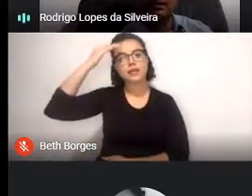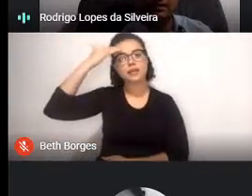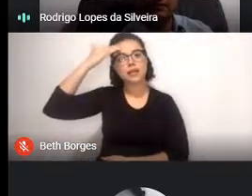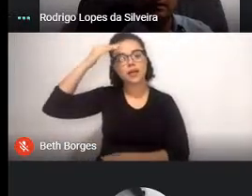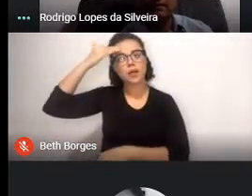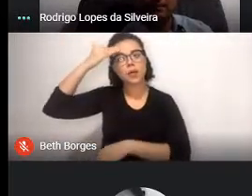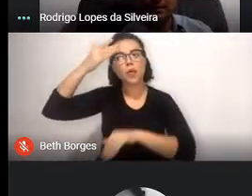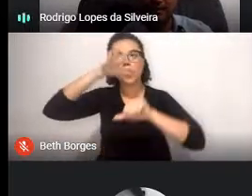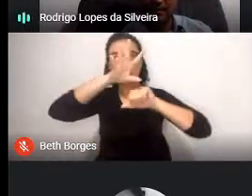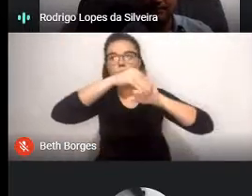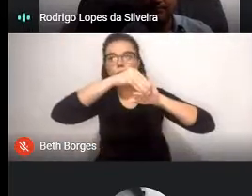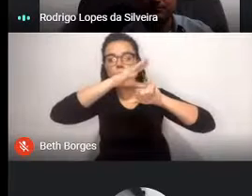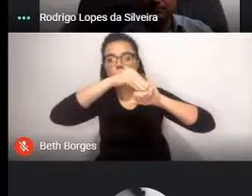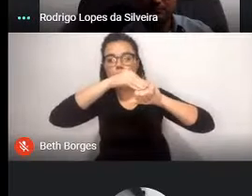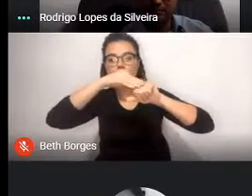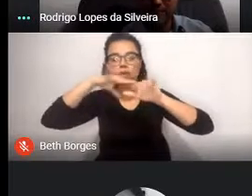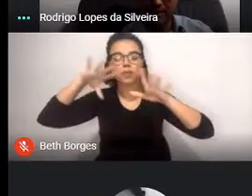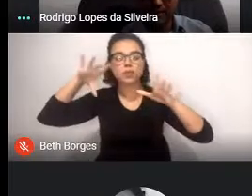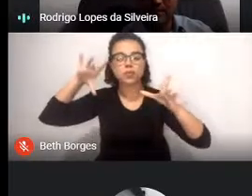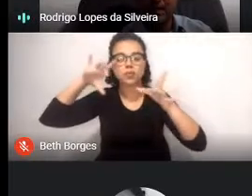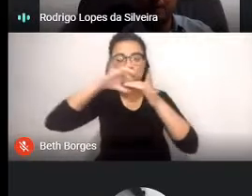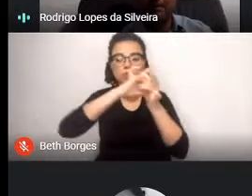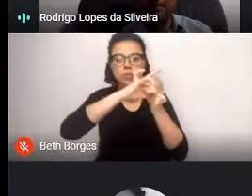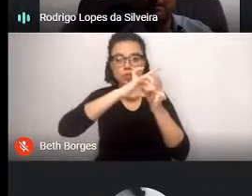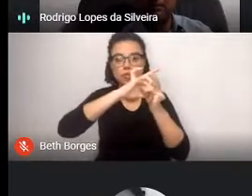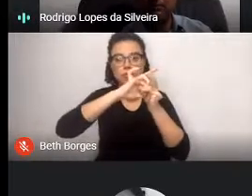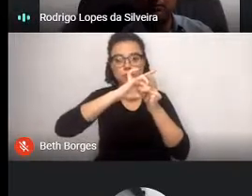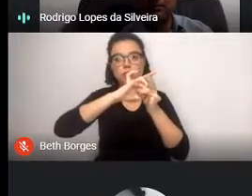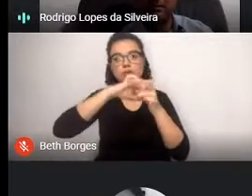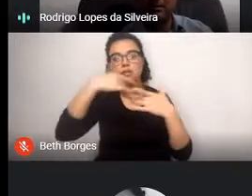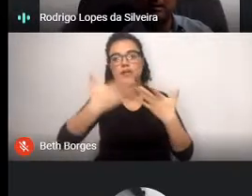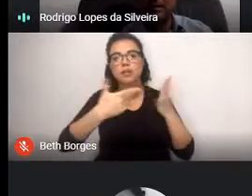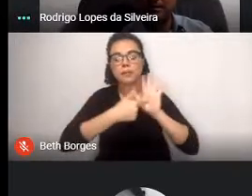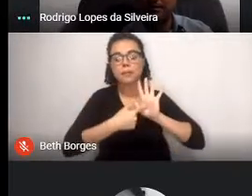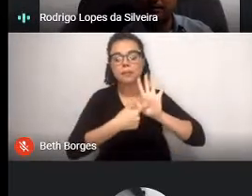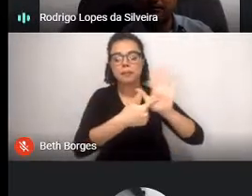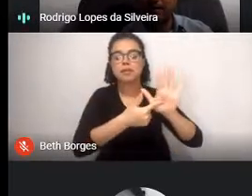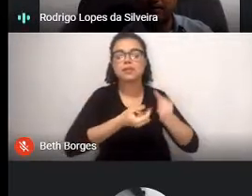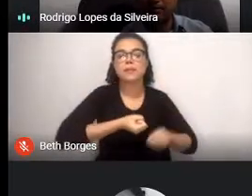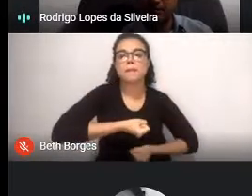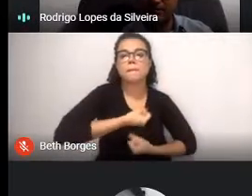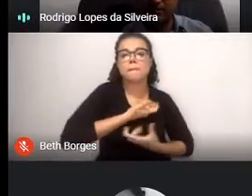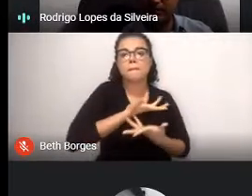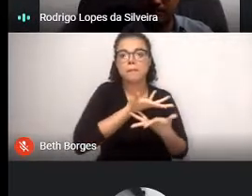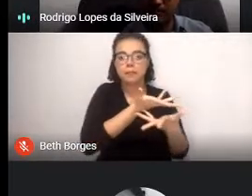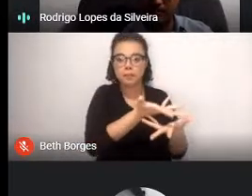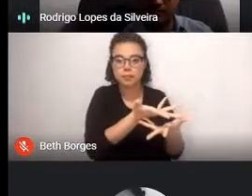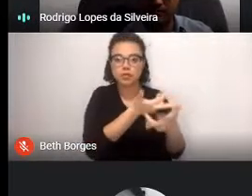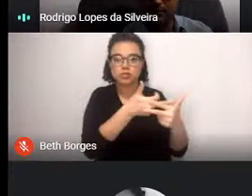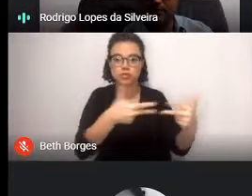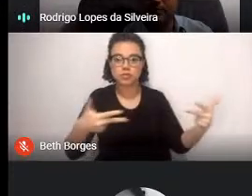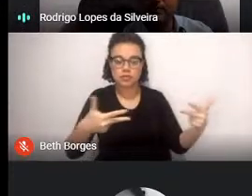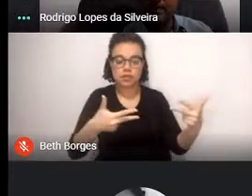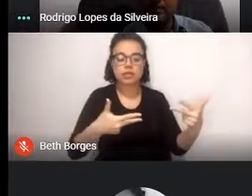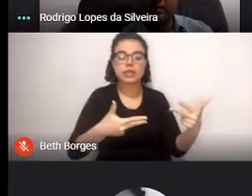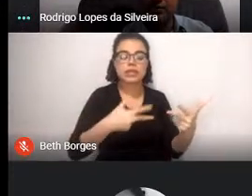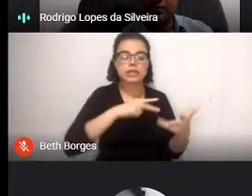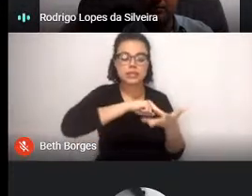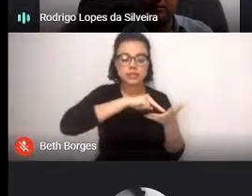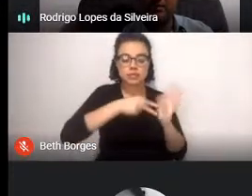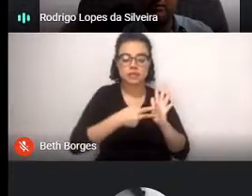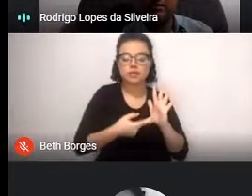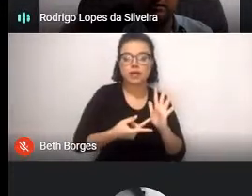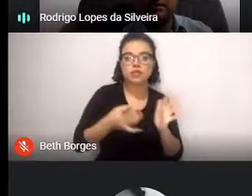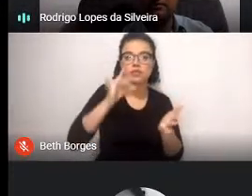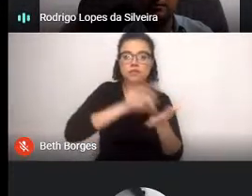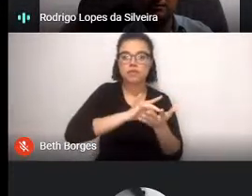está ali, para daí ir apresentando de uma maneira bem mais significativa para o nosso cérebro. E esses